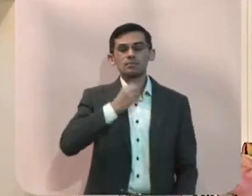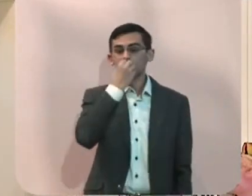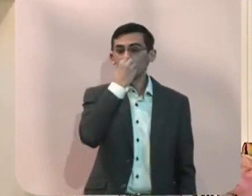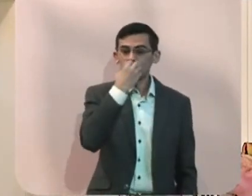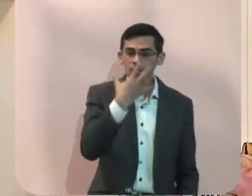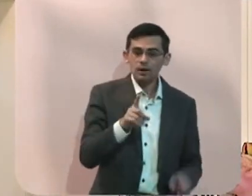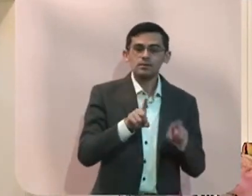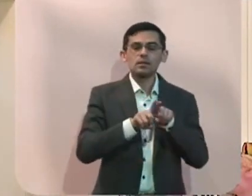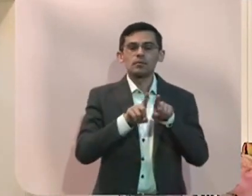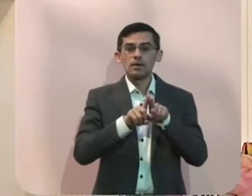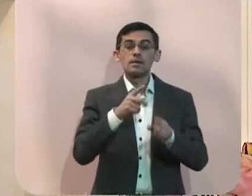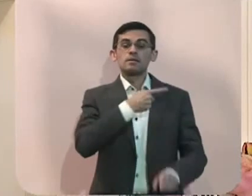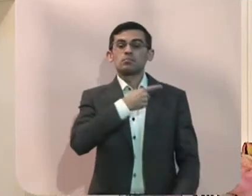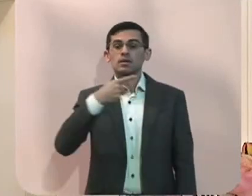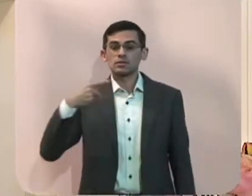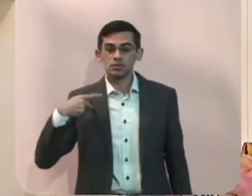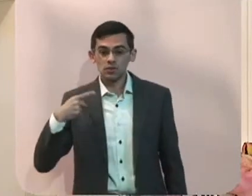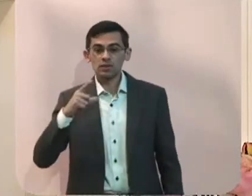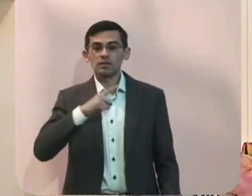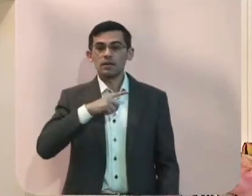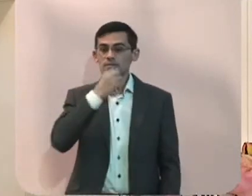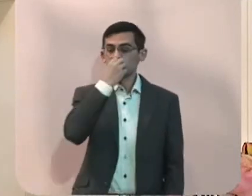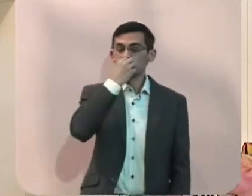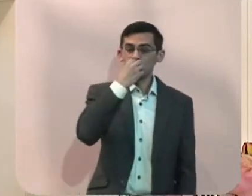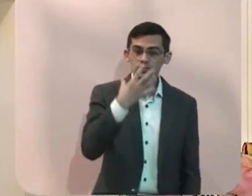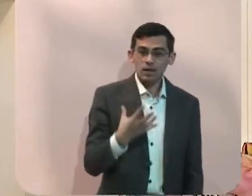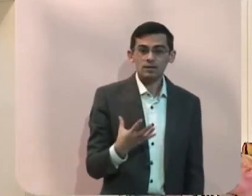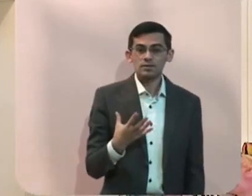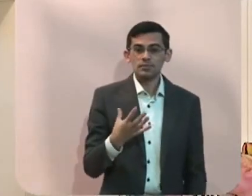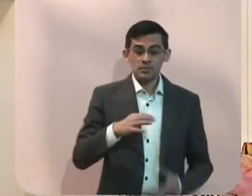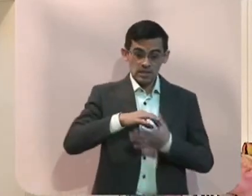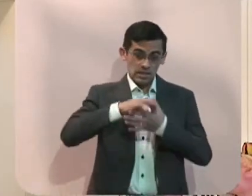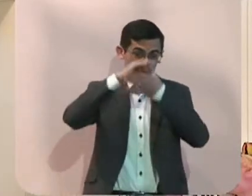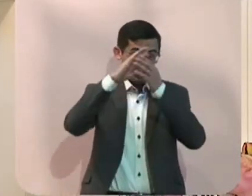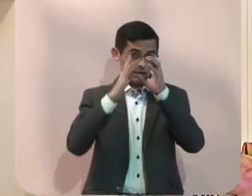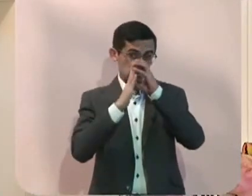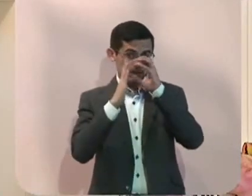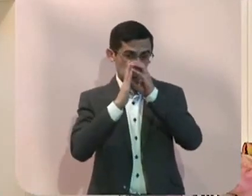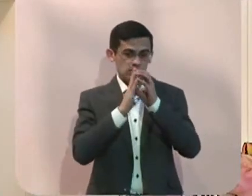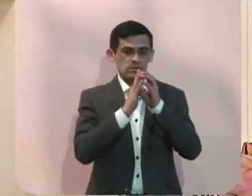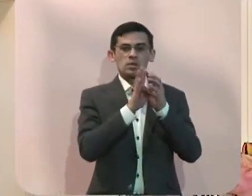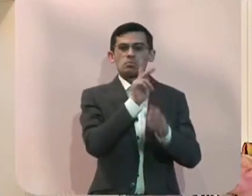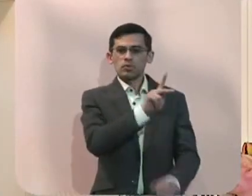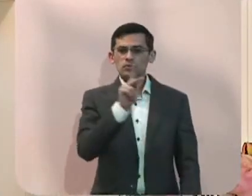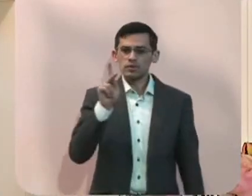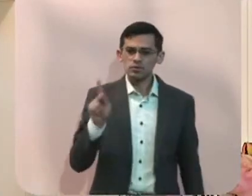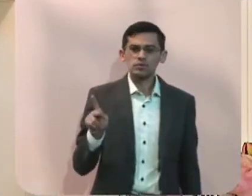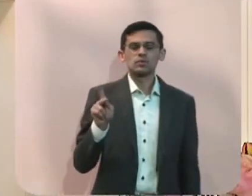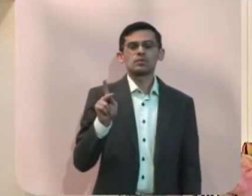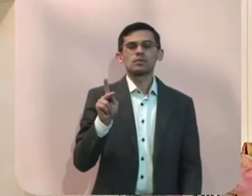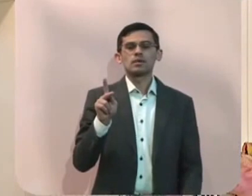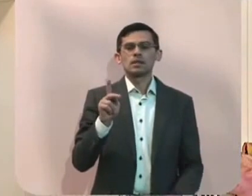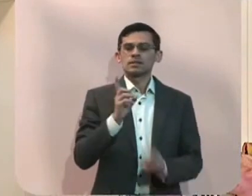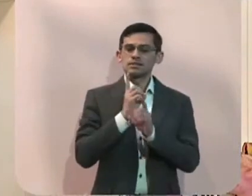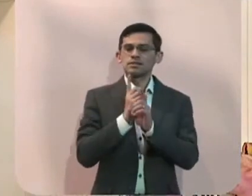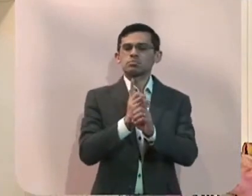boa, precisa de pastores que sejam gente boa, líderes de célula, professores, discipuladores, que sejam